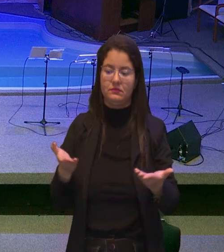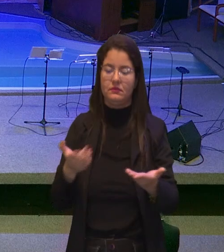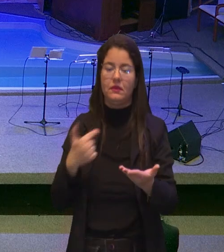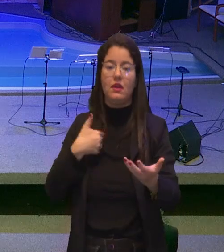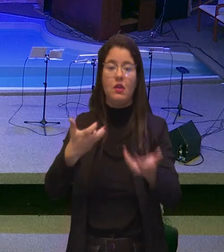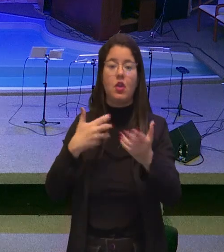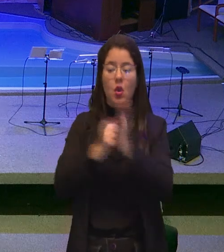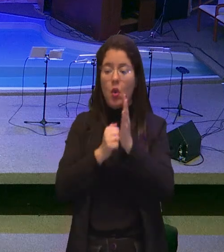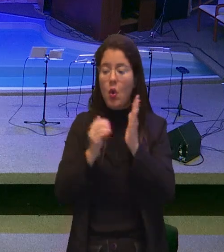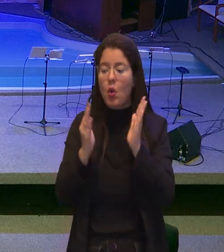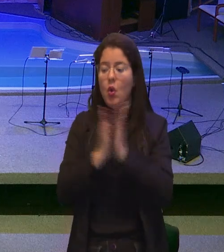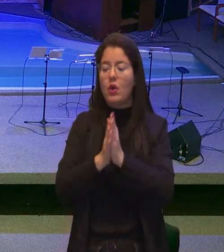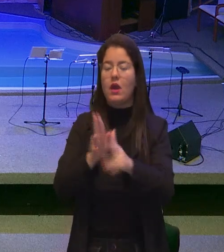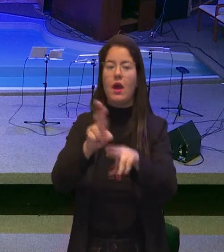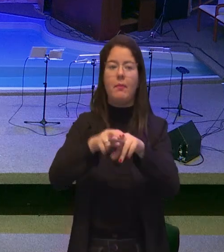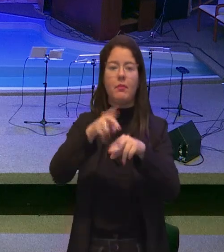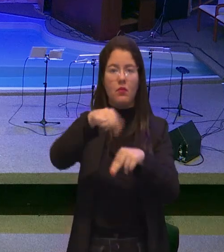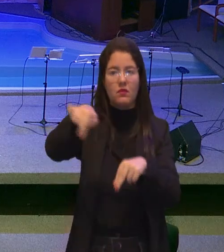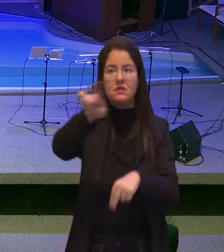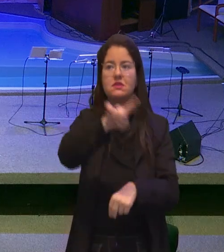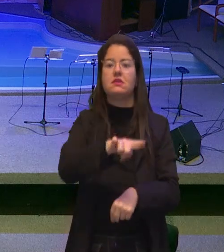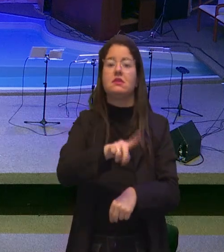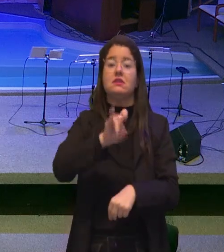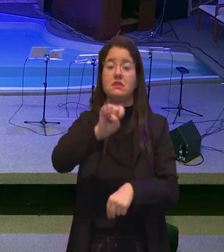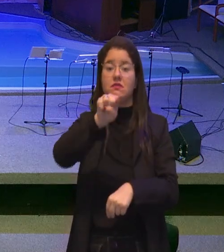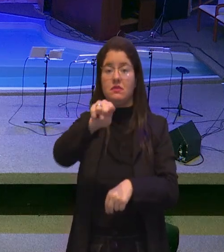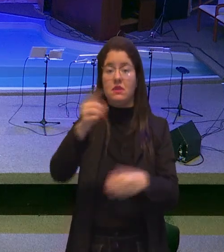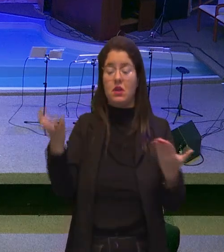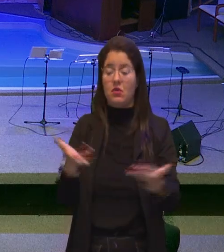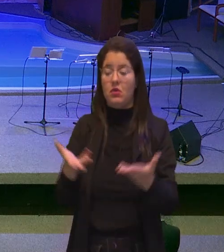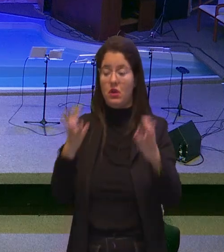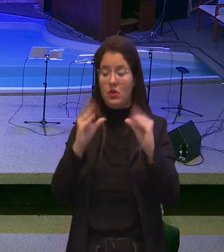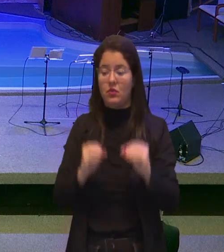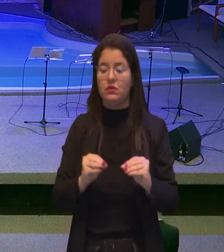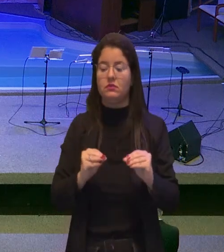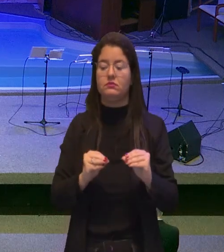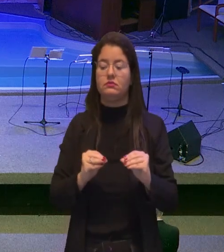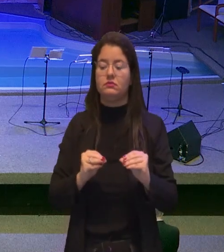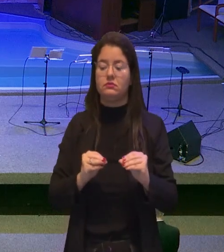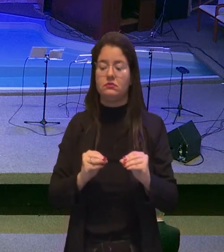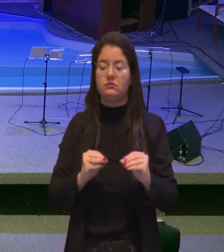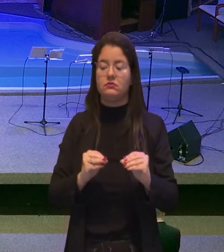Eu queria orar por você. Se você, nesta noite,